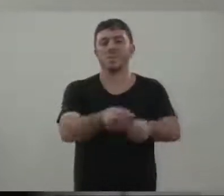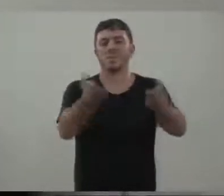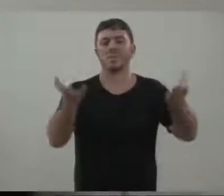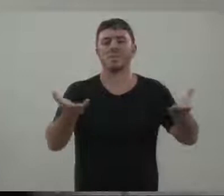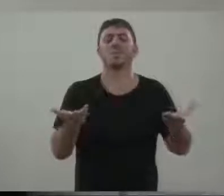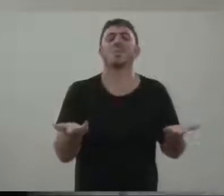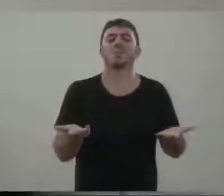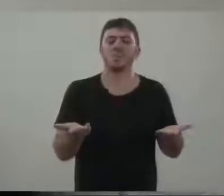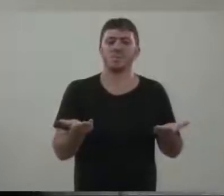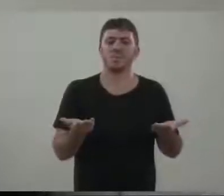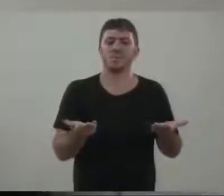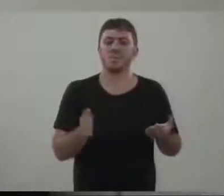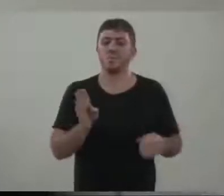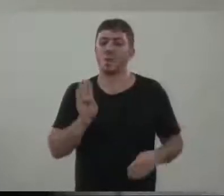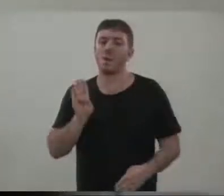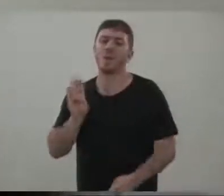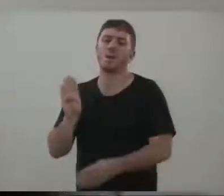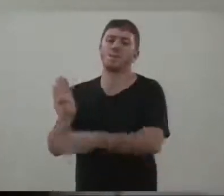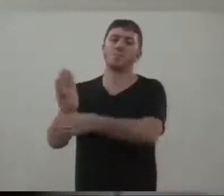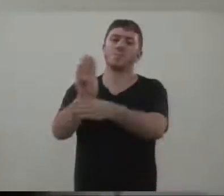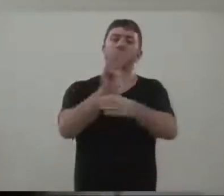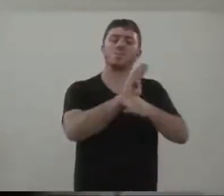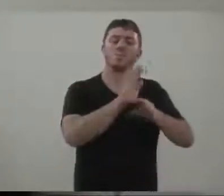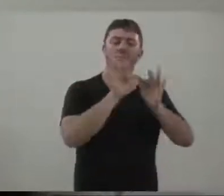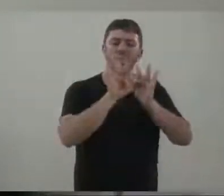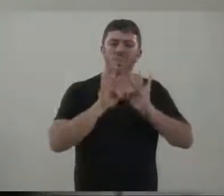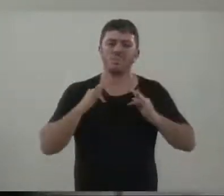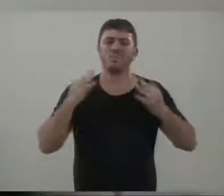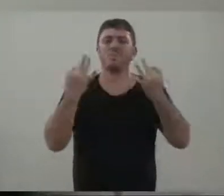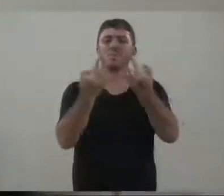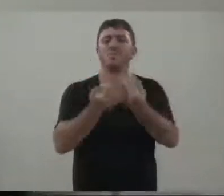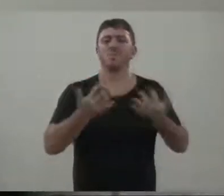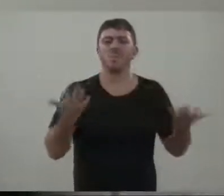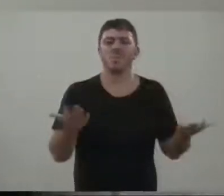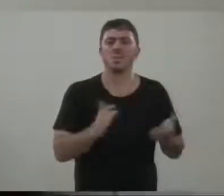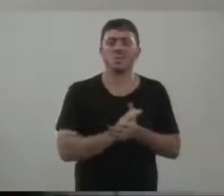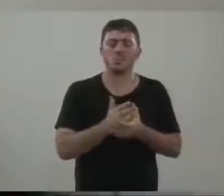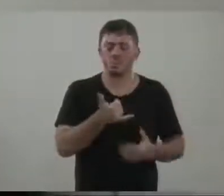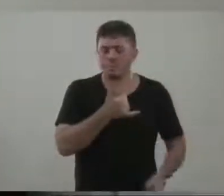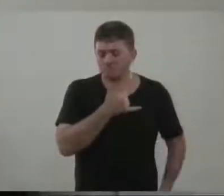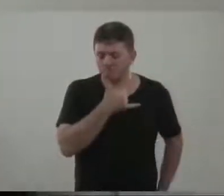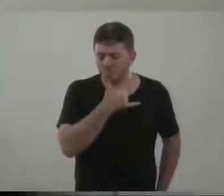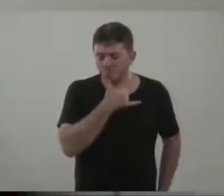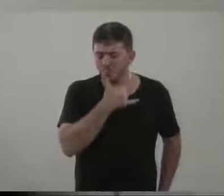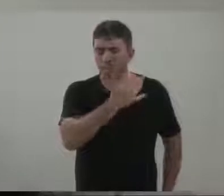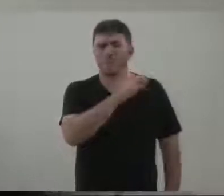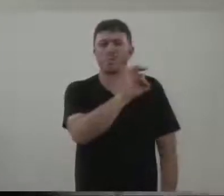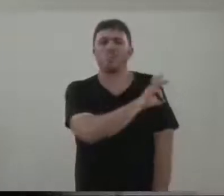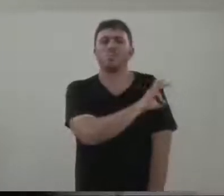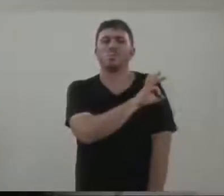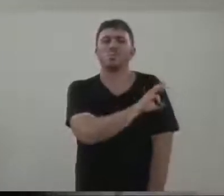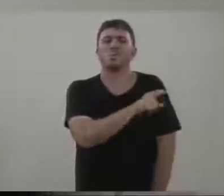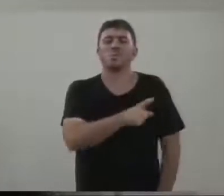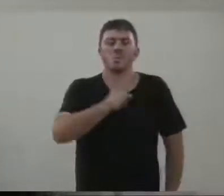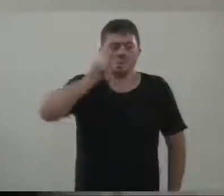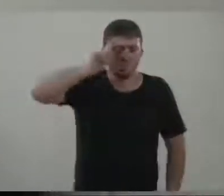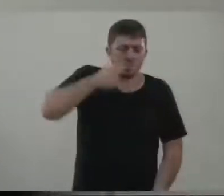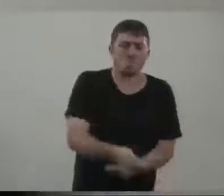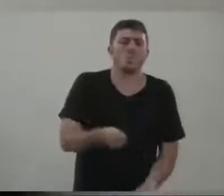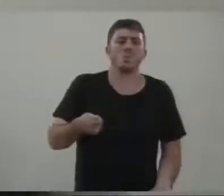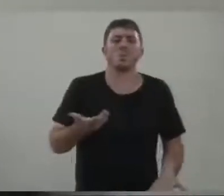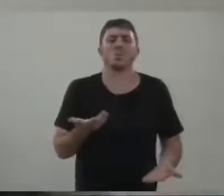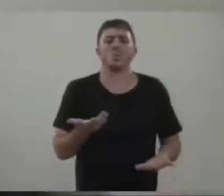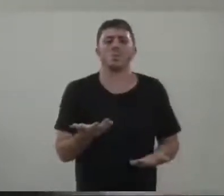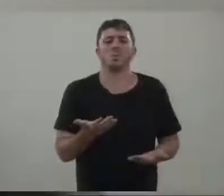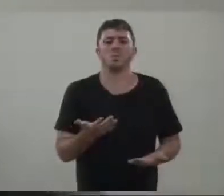alimentação para ajudar as famílias nesse momento difícil. Então, a gente quer aqui lamentar essa decisão totalmente arbitrária, totalmente